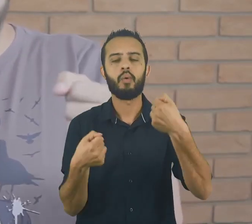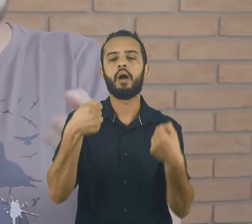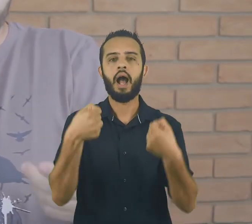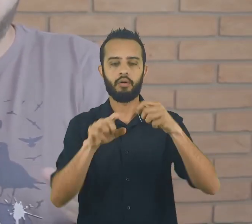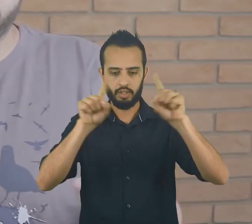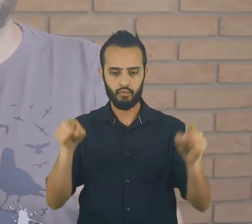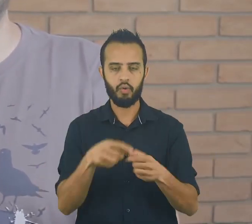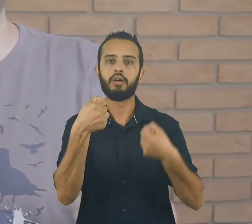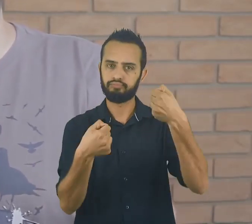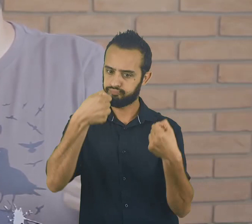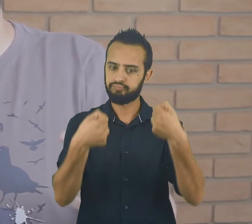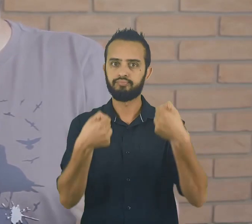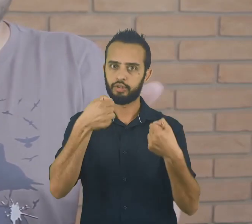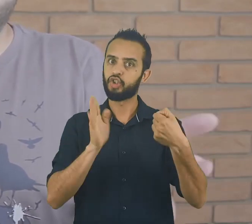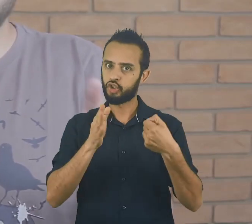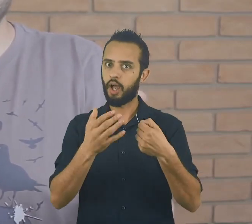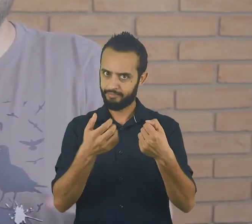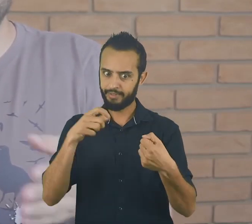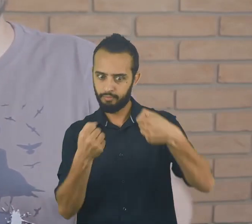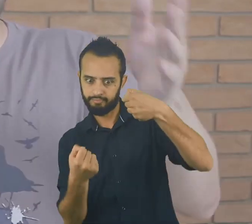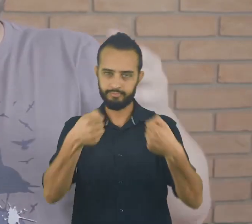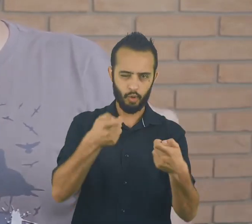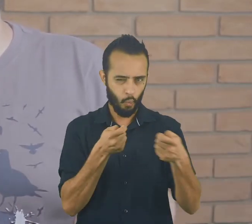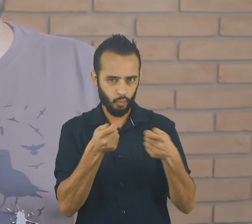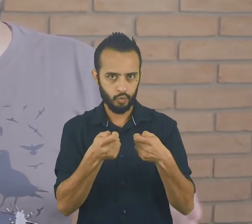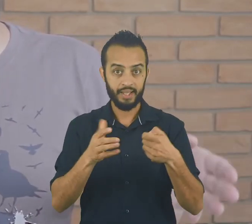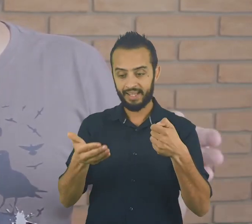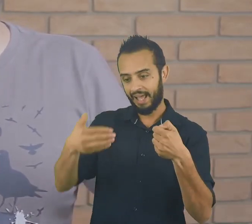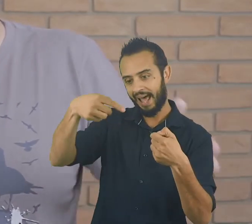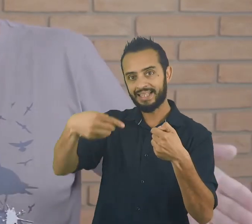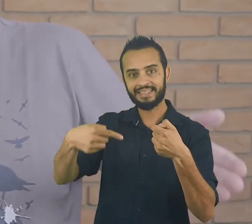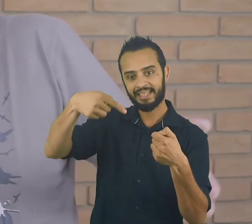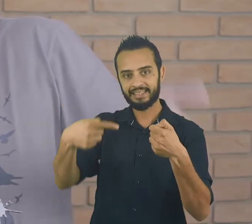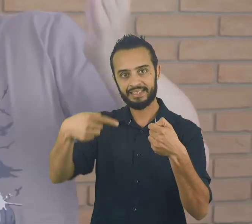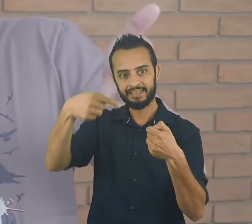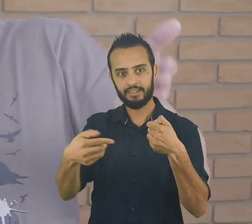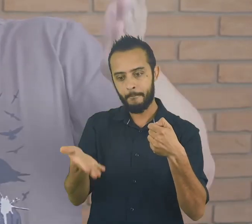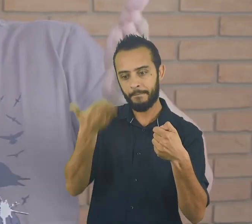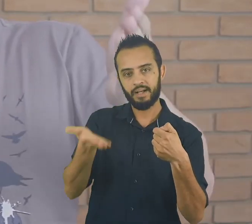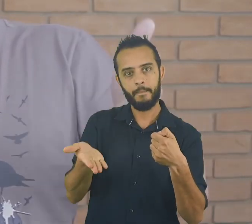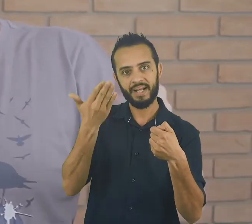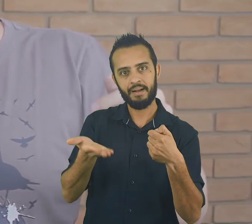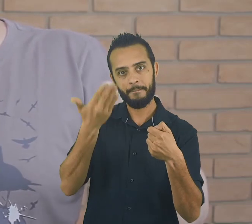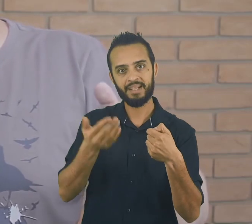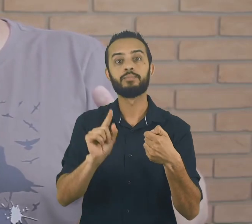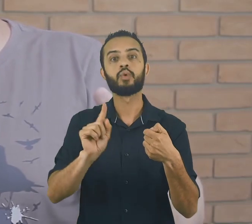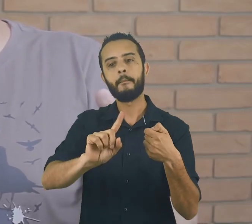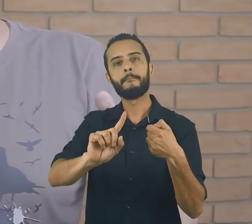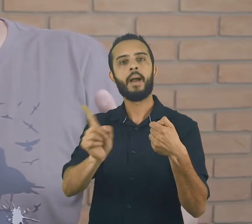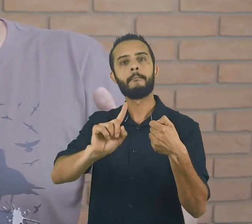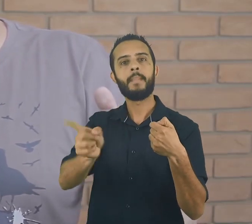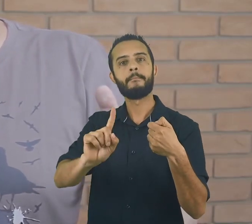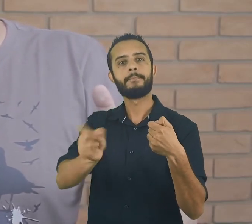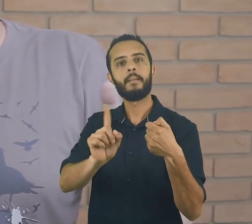tem o volante, que é um artefato interativo, e do lado desse volante tem um outro artefato interativo, que você faz assim com ele para cima e ele faz acender uma